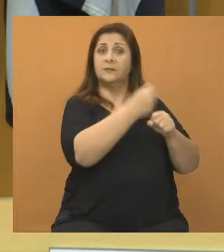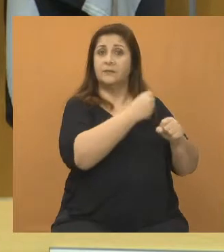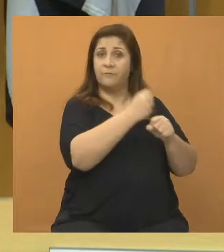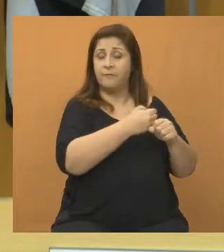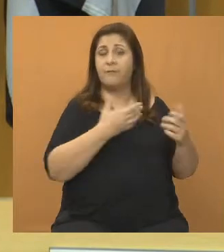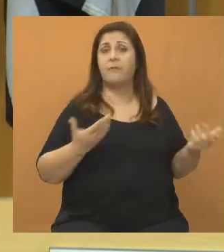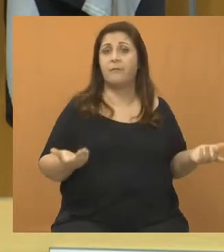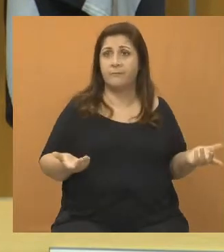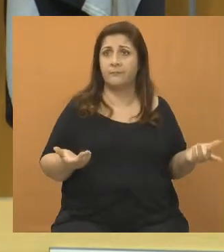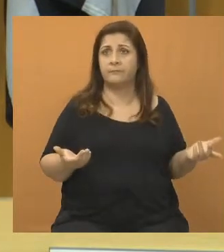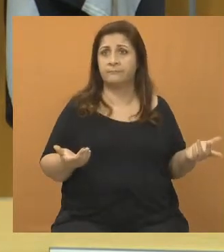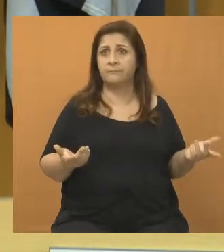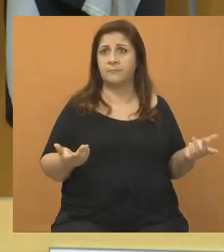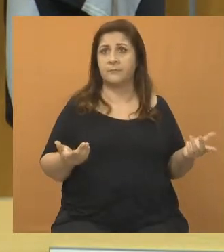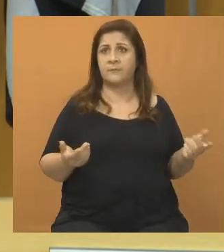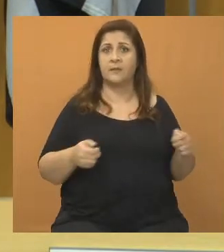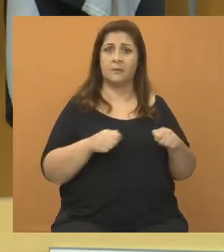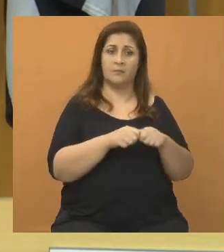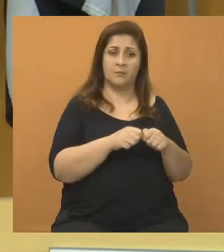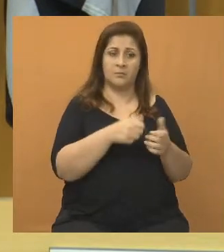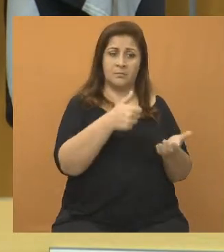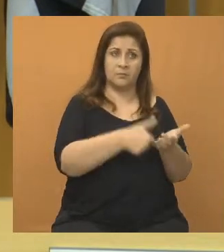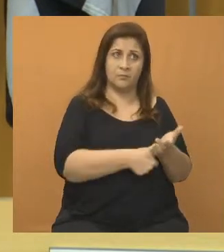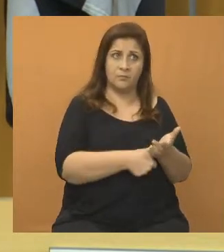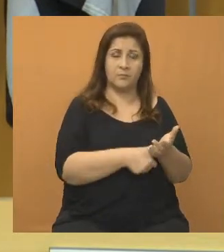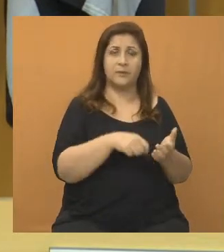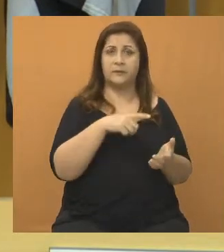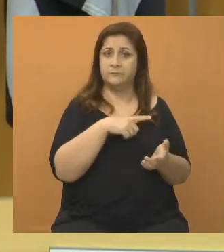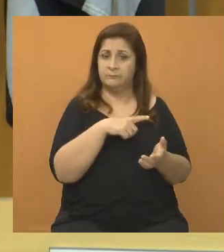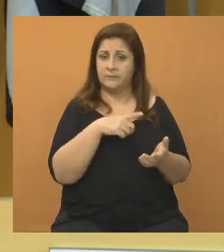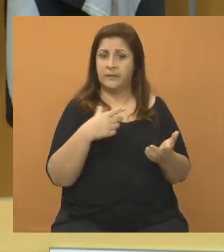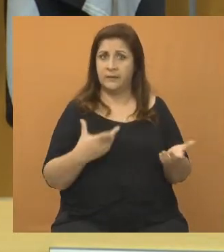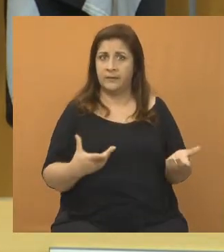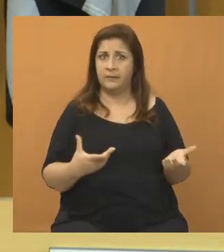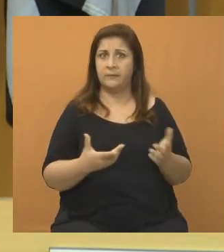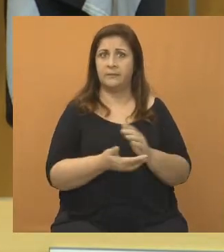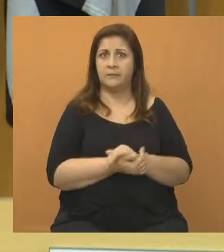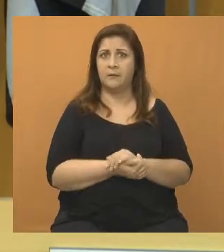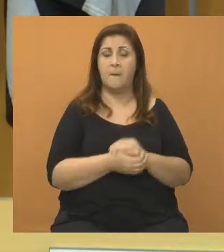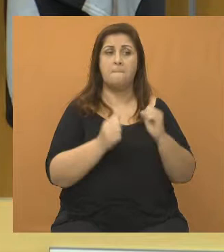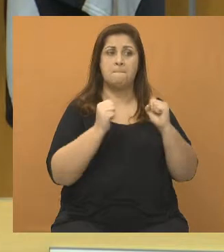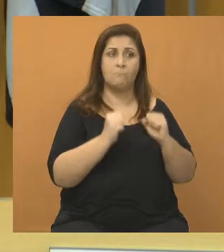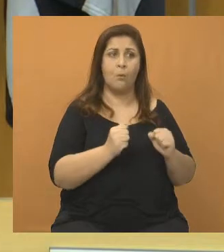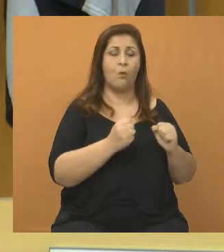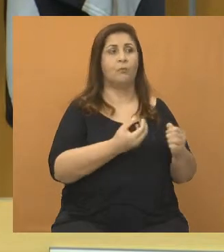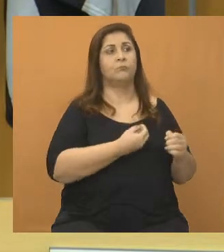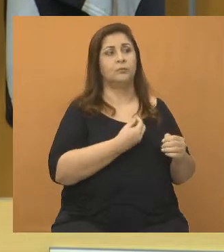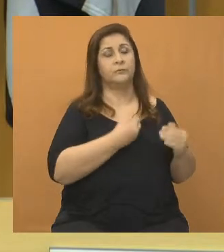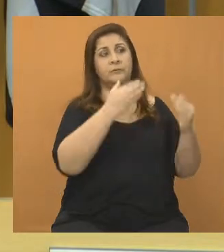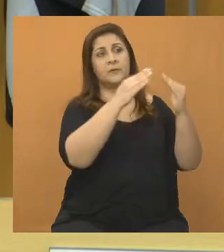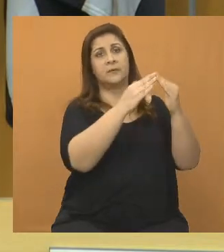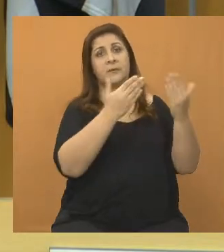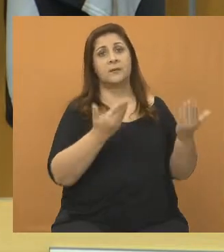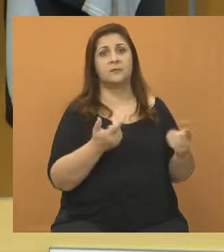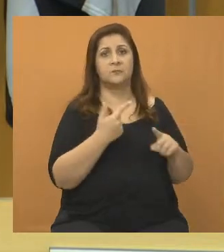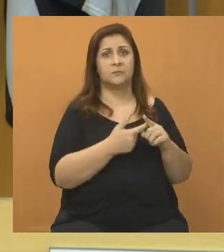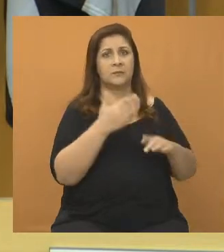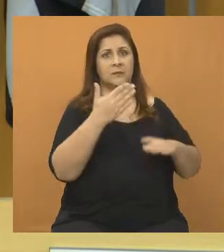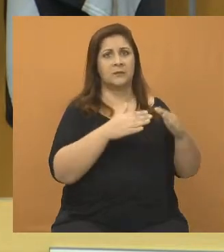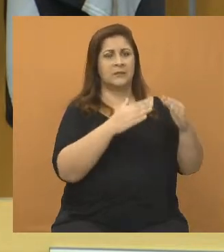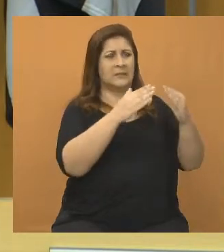que a área regularizada ela tenha uma condição, né, de habitável, né? Porque muitas vezes a moradia é